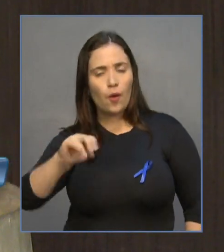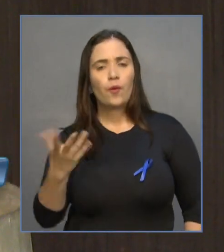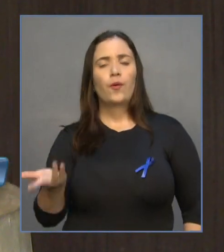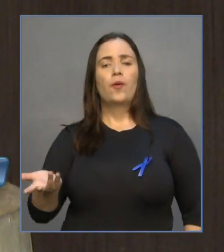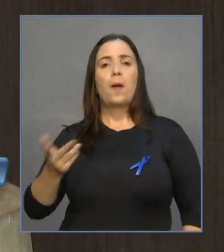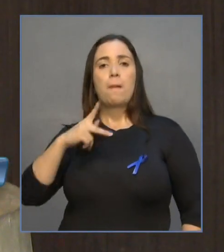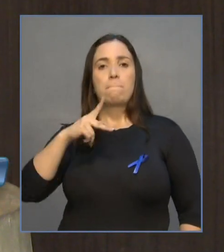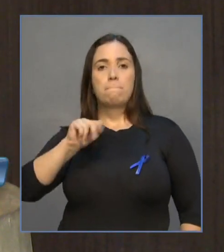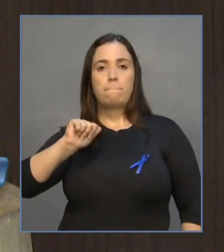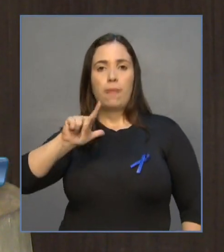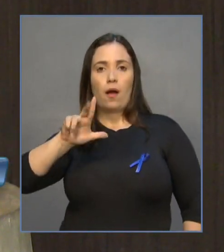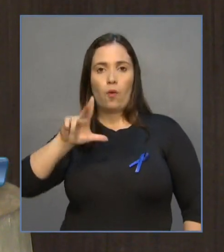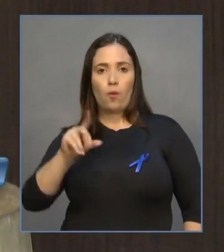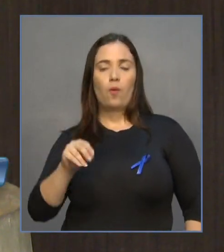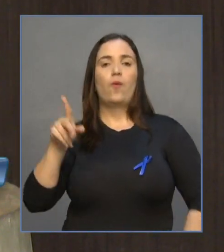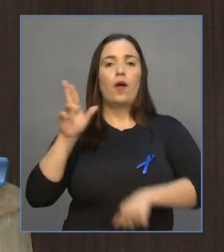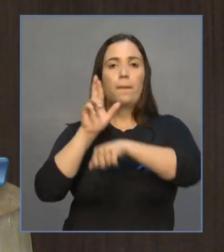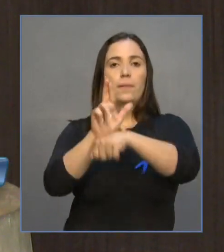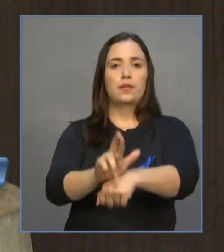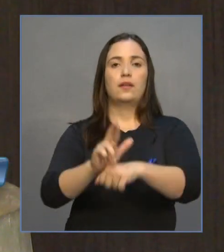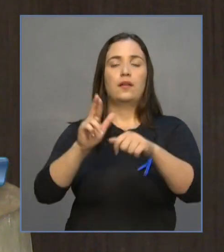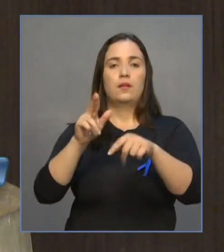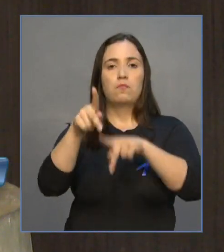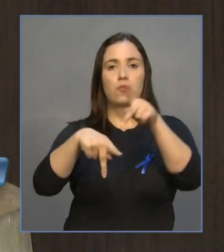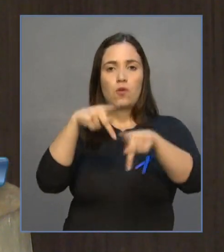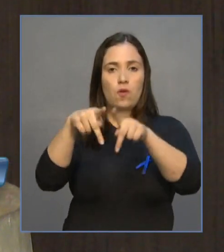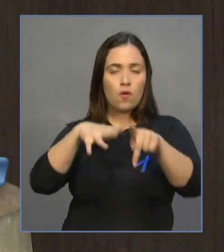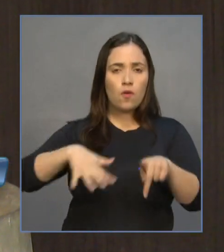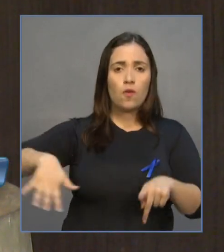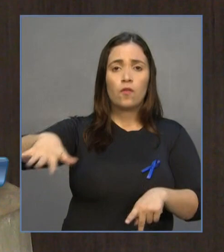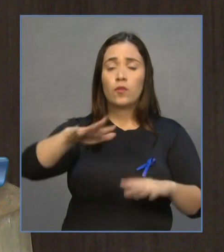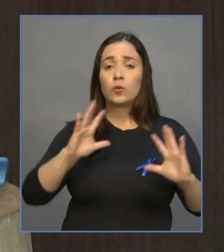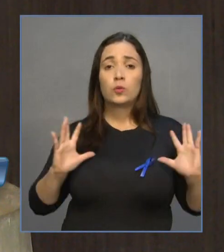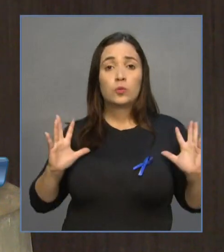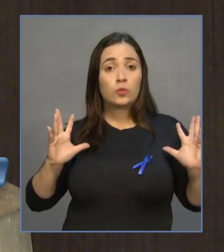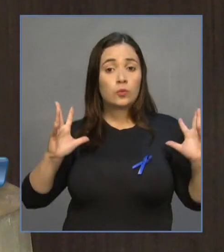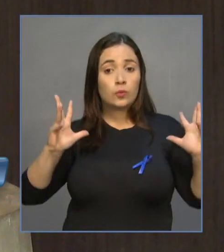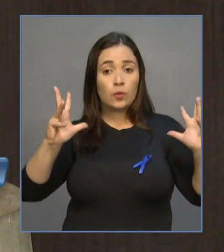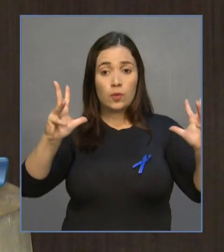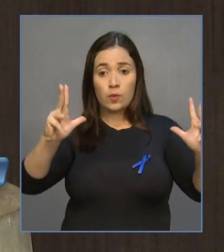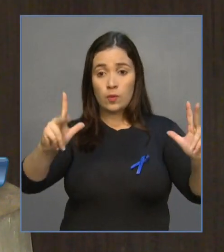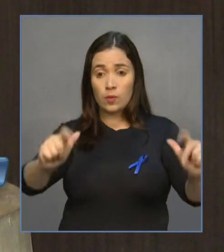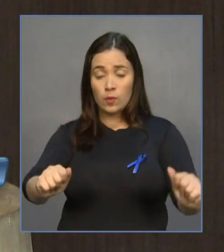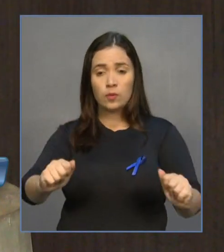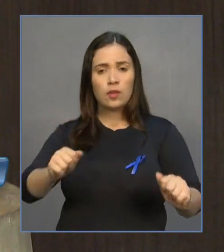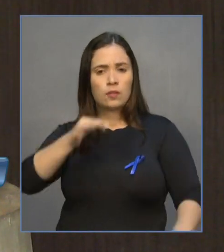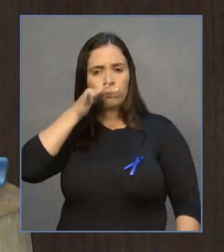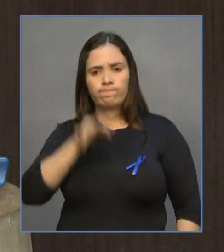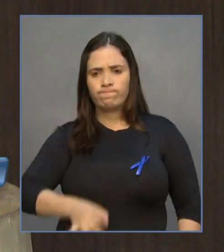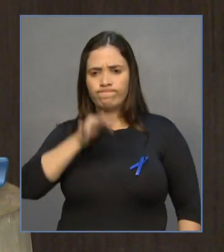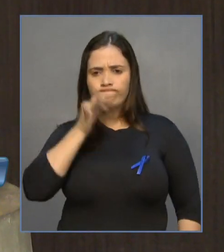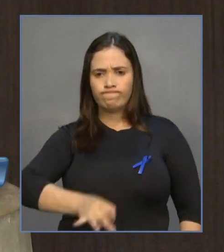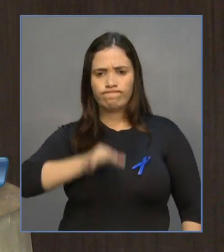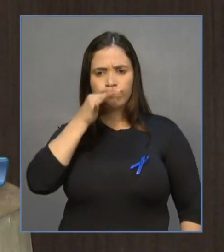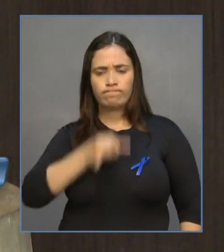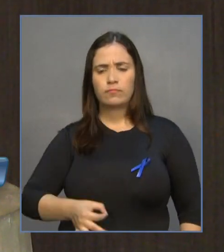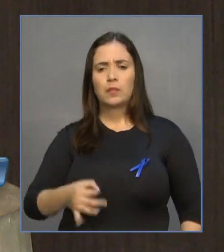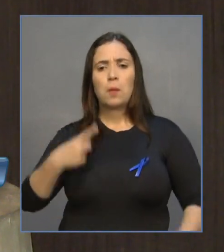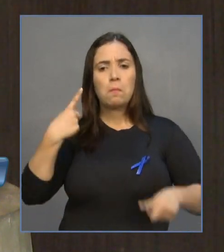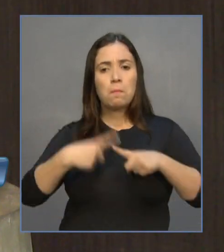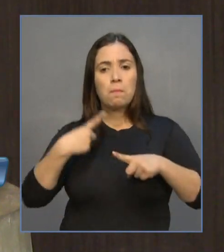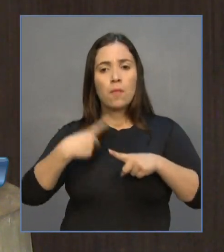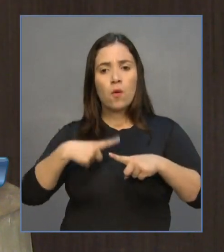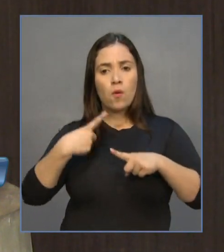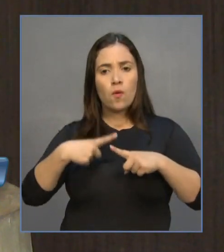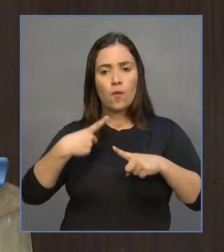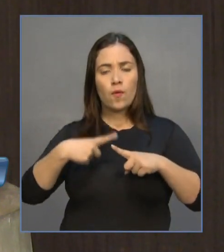Paulo Façanha, lá da comunidade do Coqueiro, todos em uníssono criticando, porque